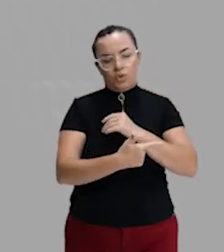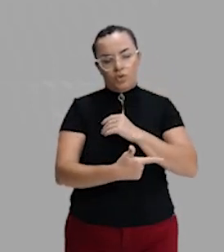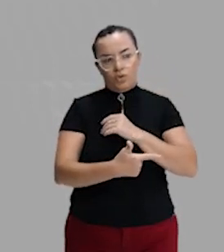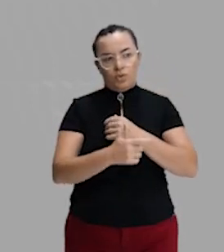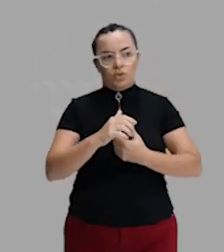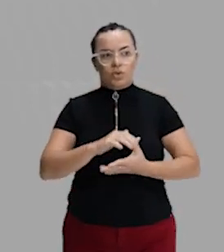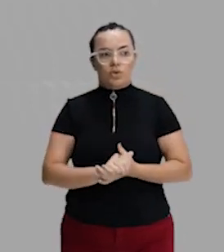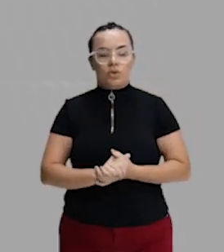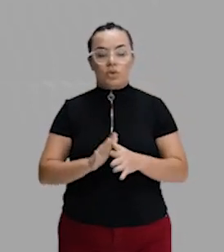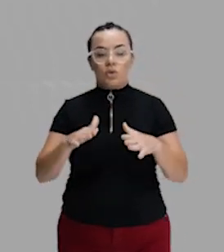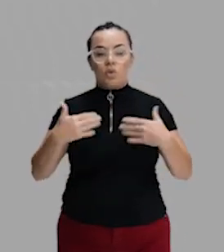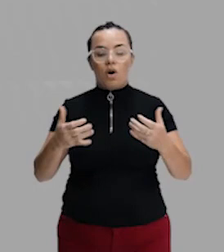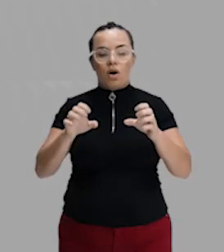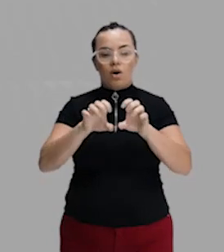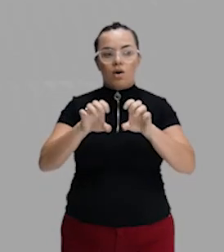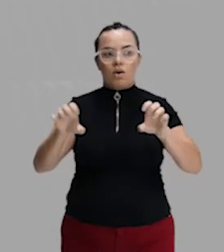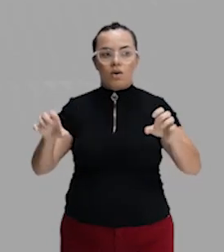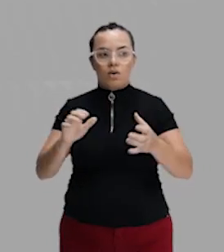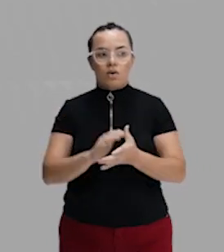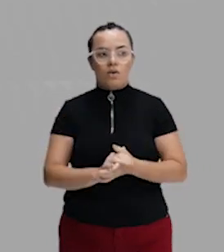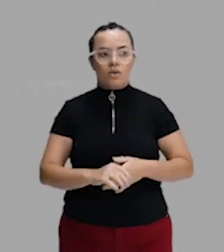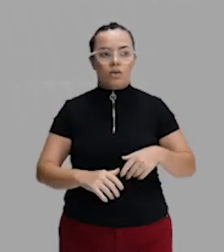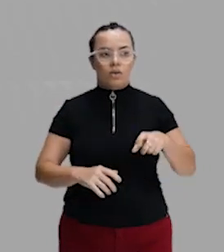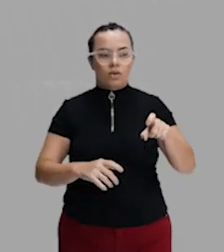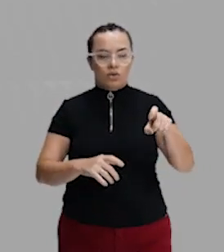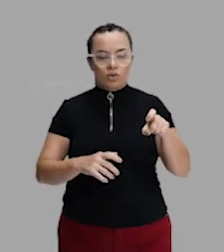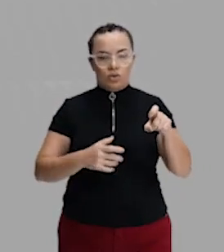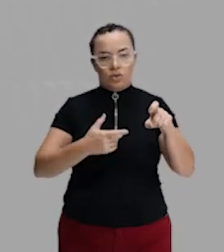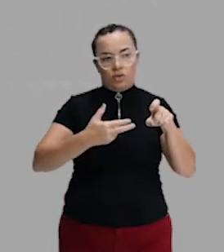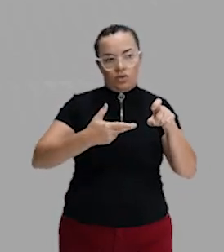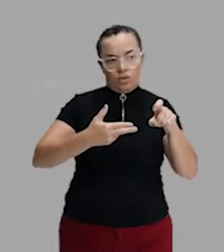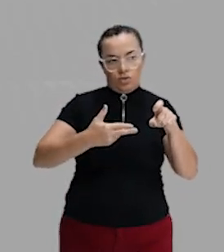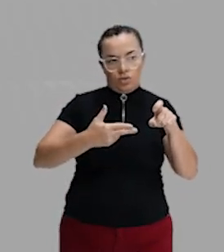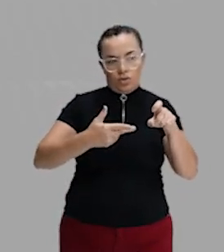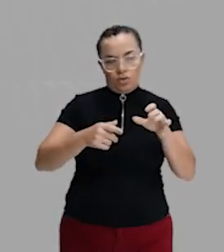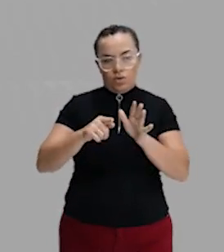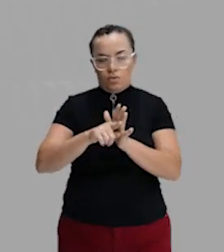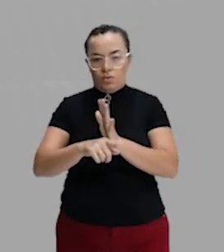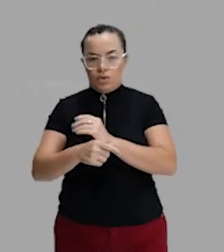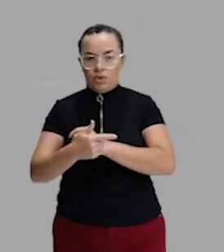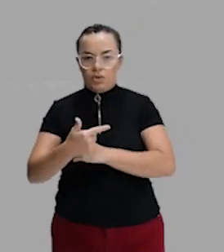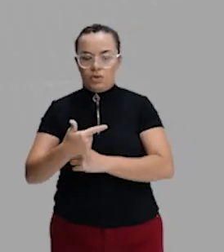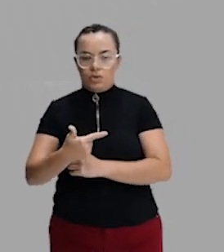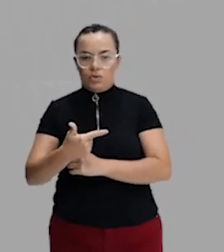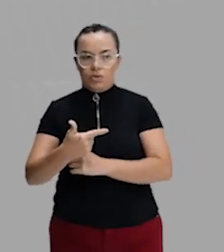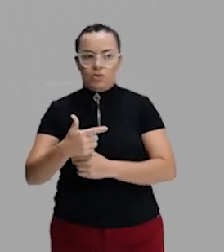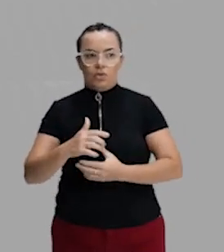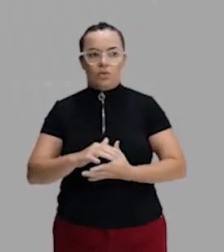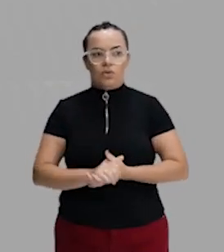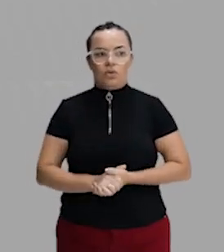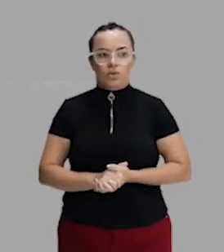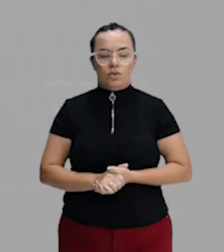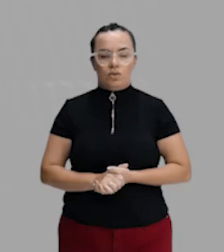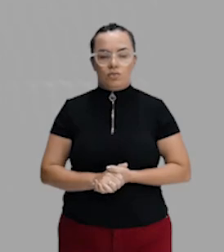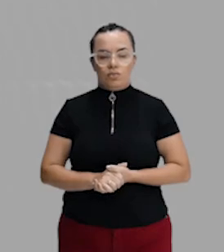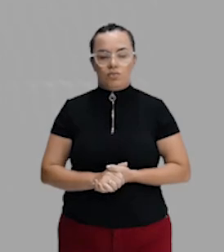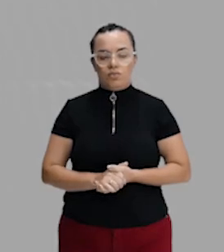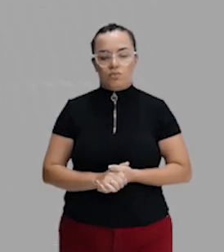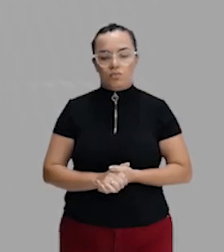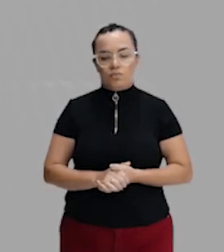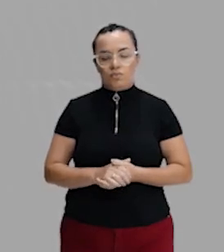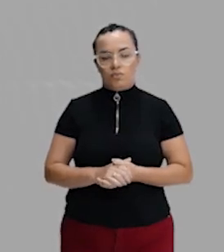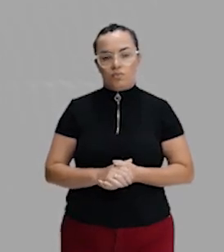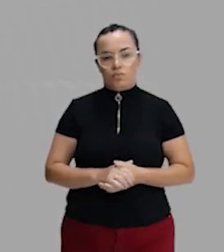minha equação é x igual a menos 2. Equação da minha reta diretriz. Tá?